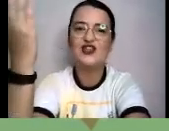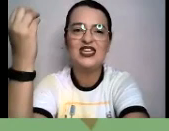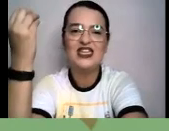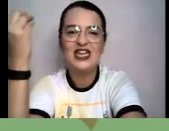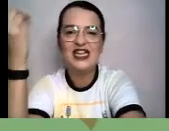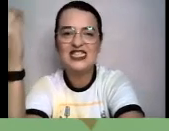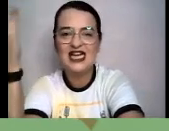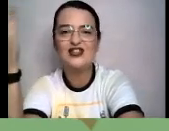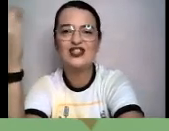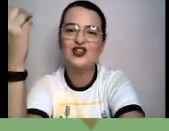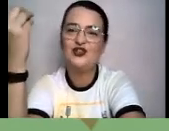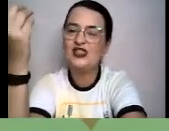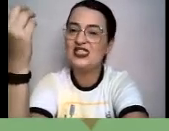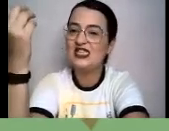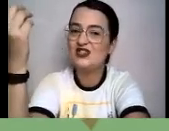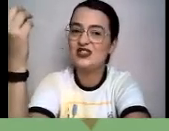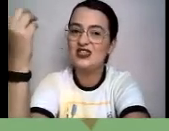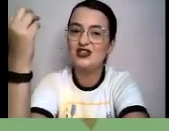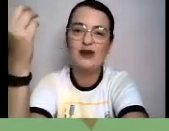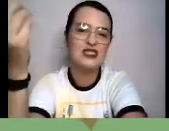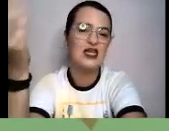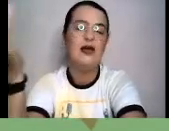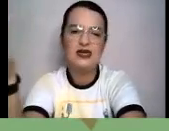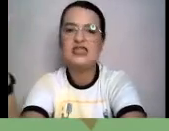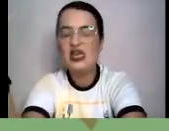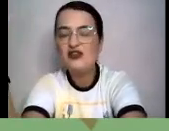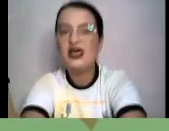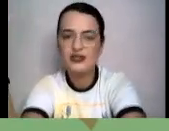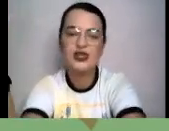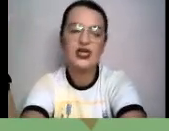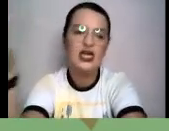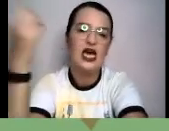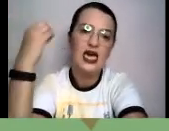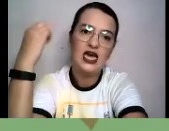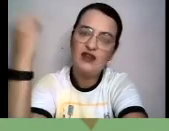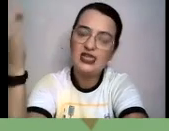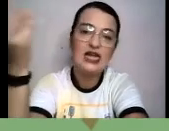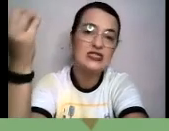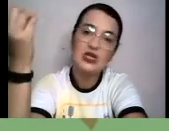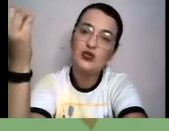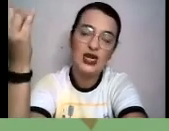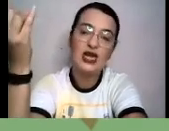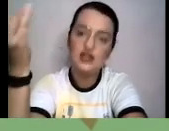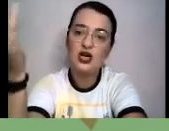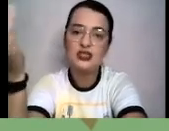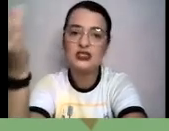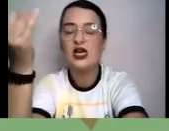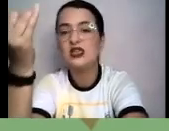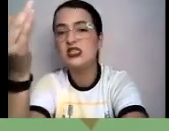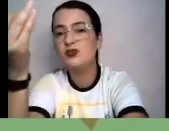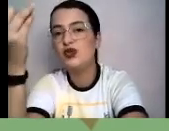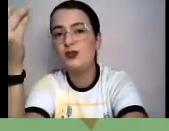questão: indique três causas de conflitos e tensões entre os países. Mas essa é fácil, né? Rivalidades